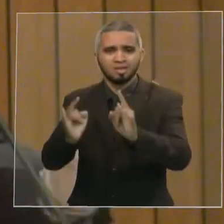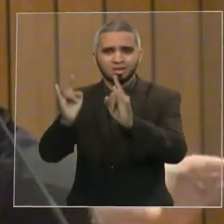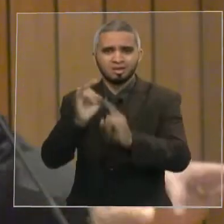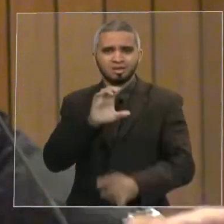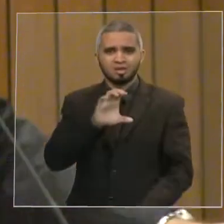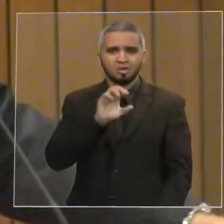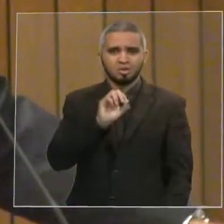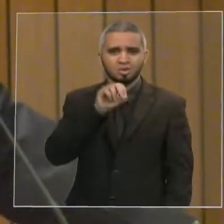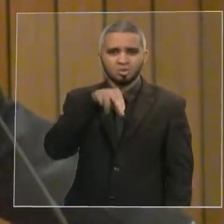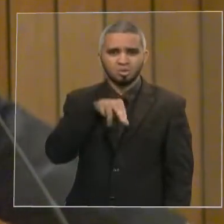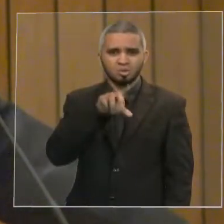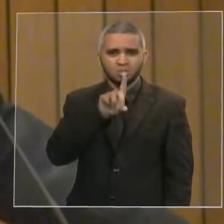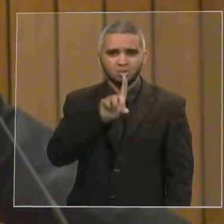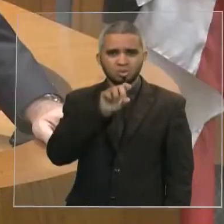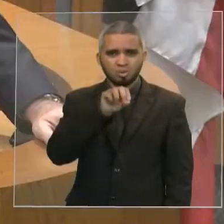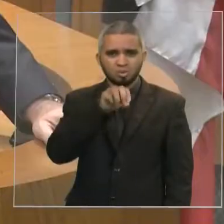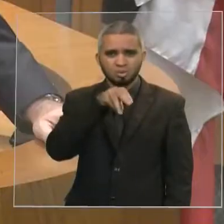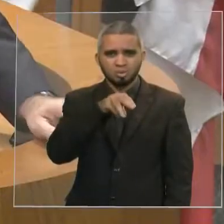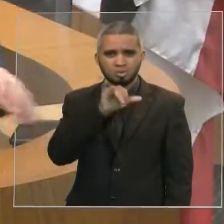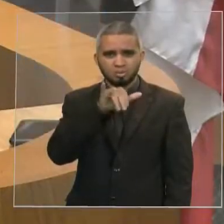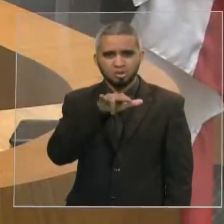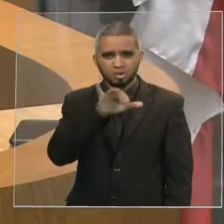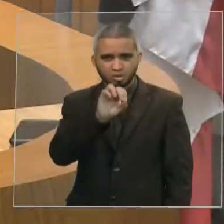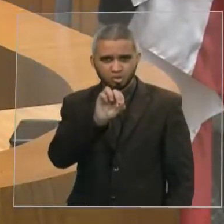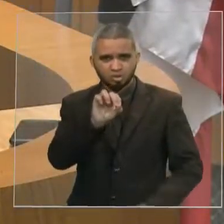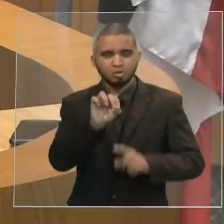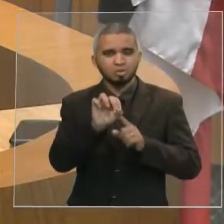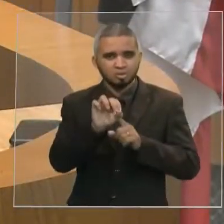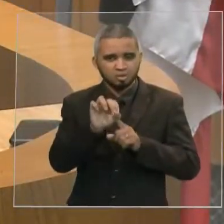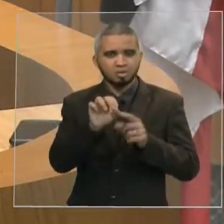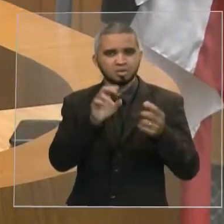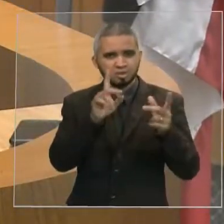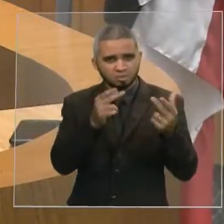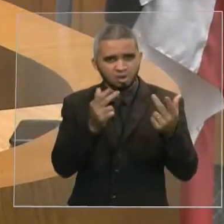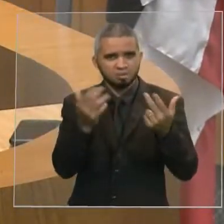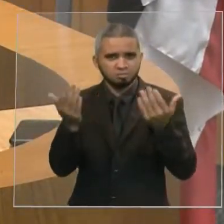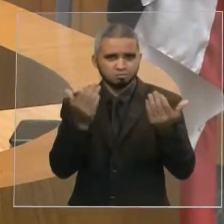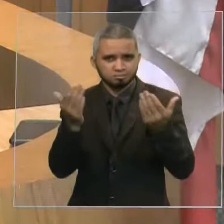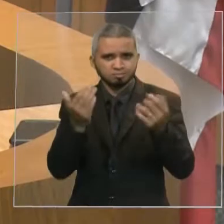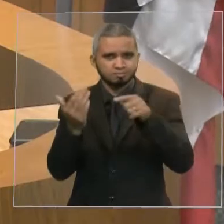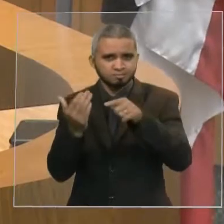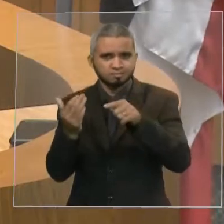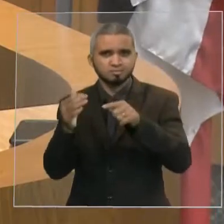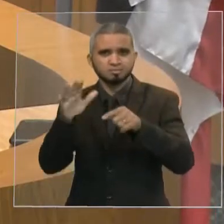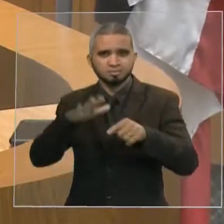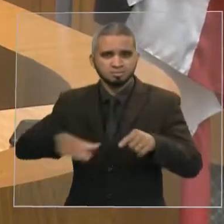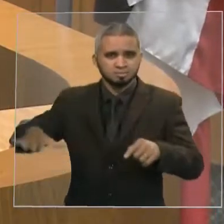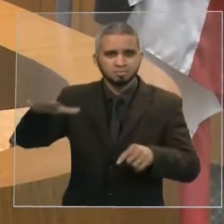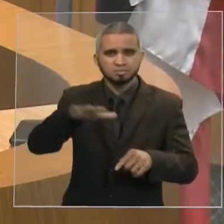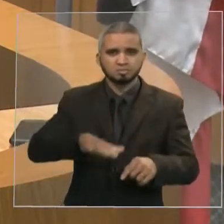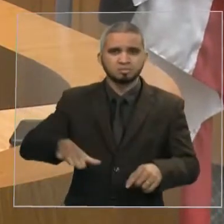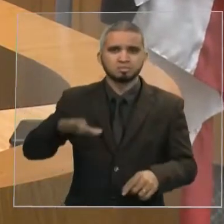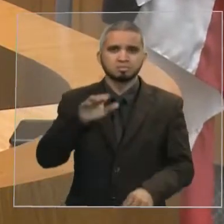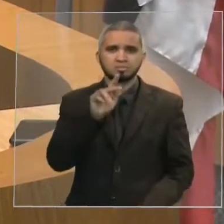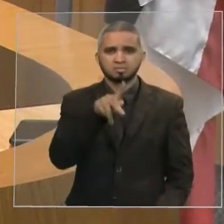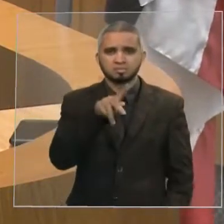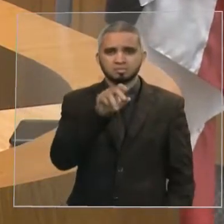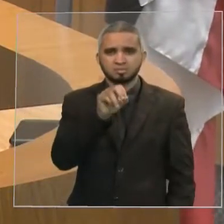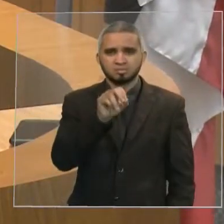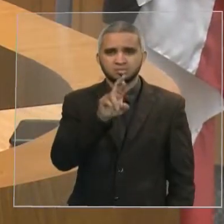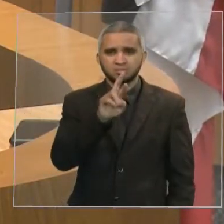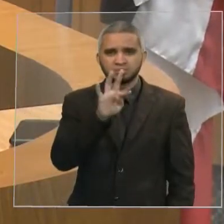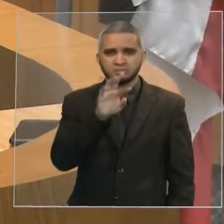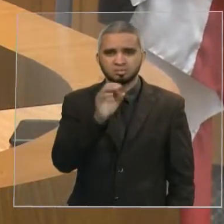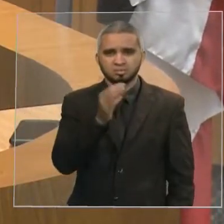do Porto do Itaqui. E nessa área do Porto do Itaqui, ali tem